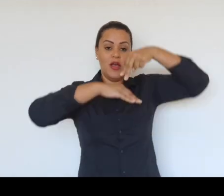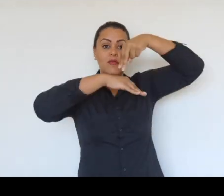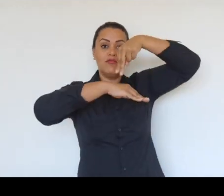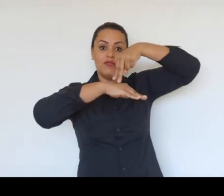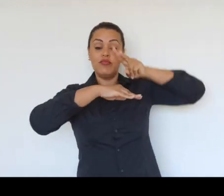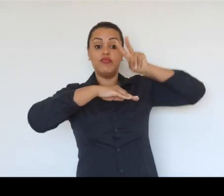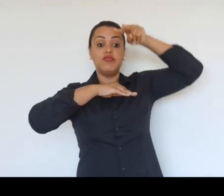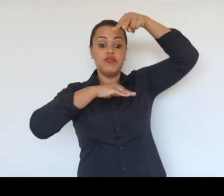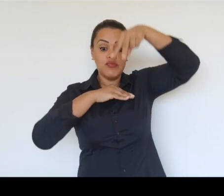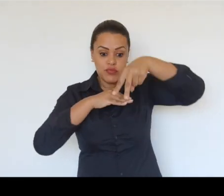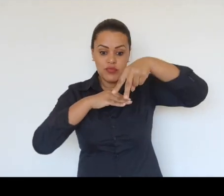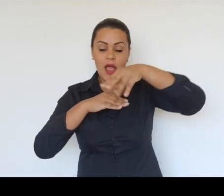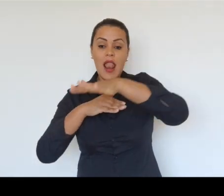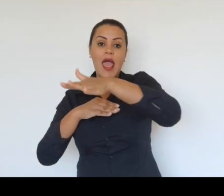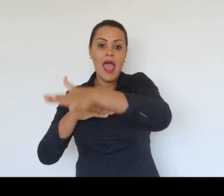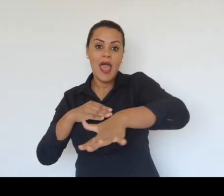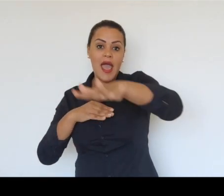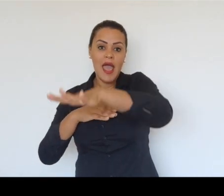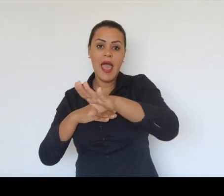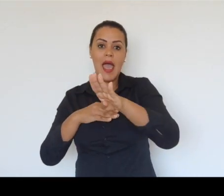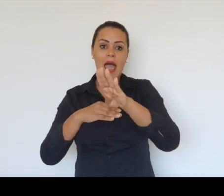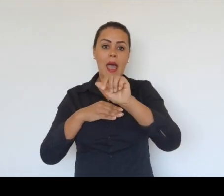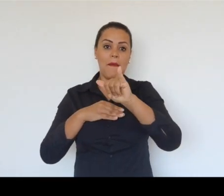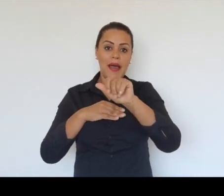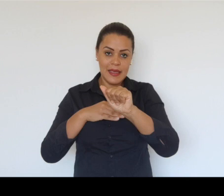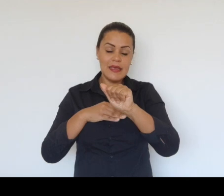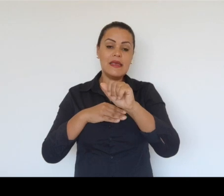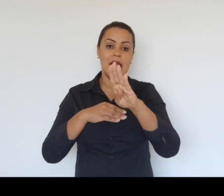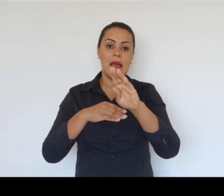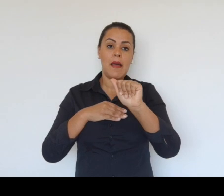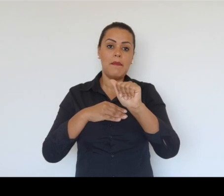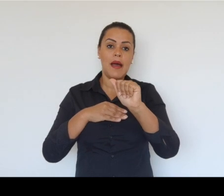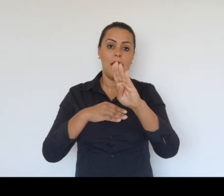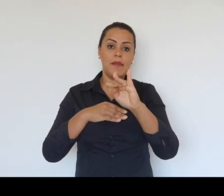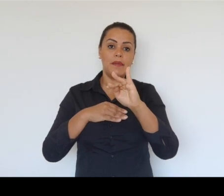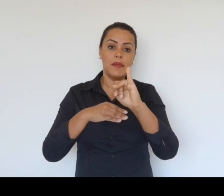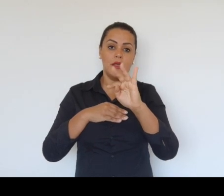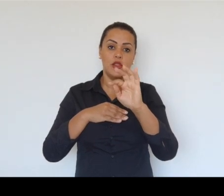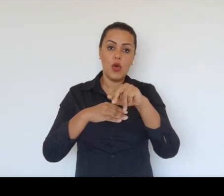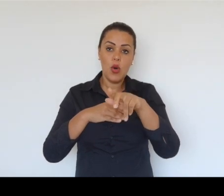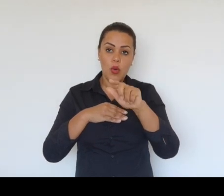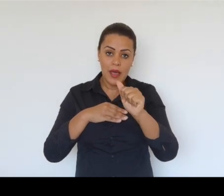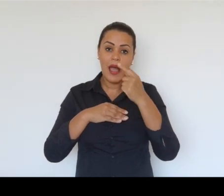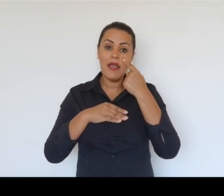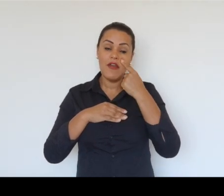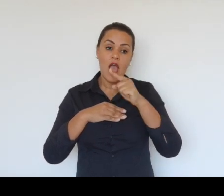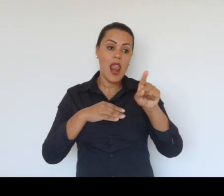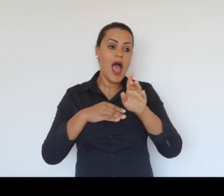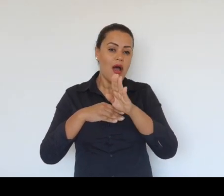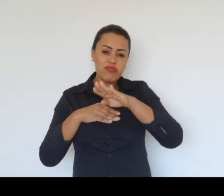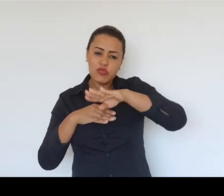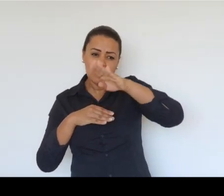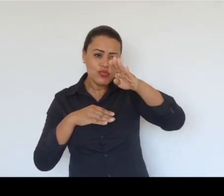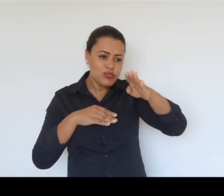Baía da Babitonga, que fica lá a leste, passa por toda a planície e lá no oeste a gente